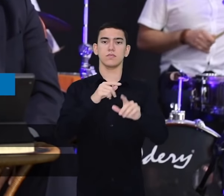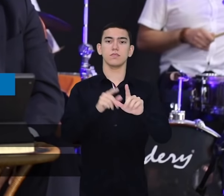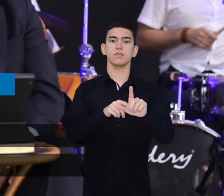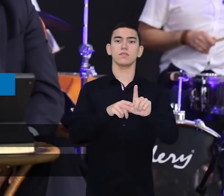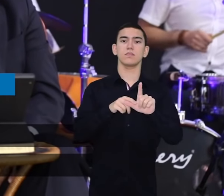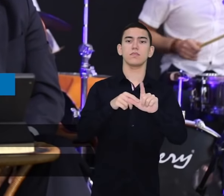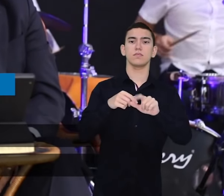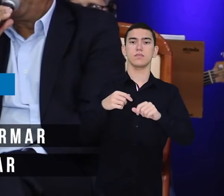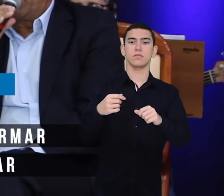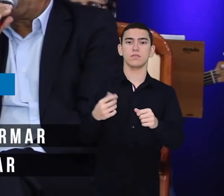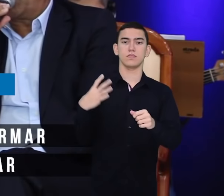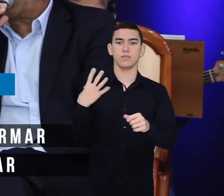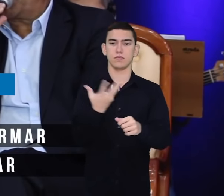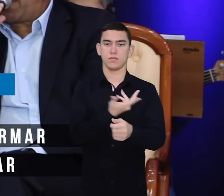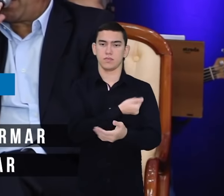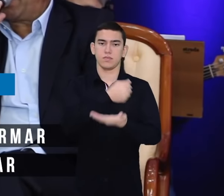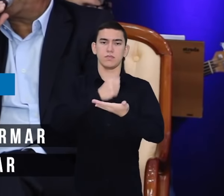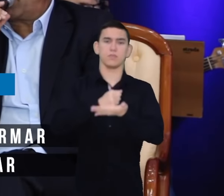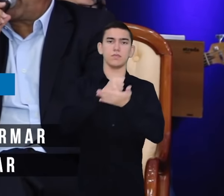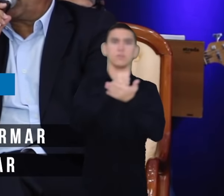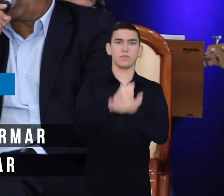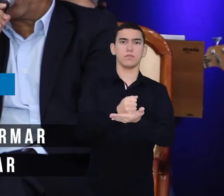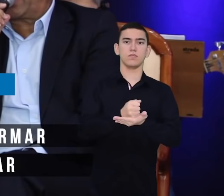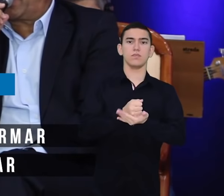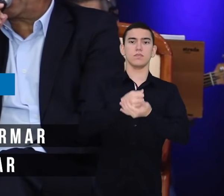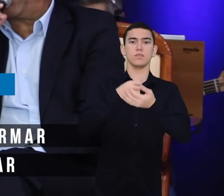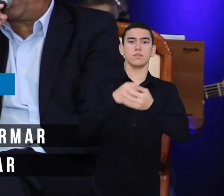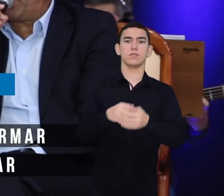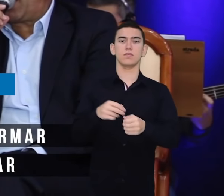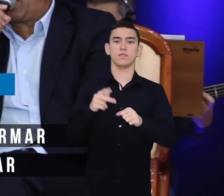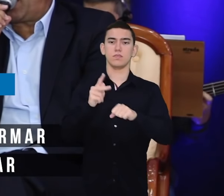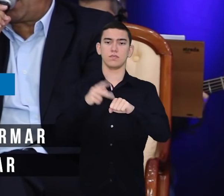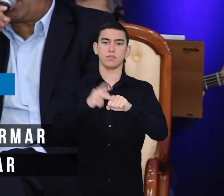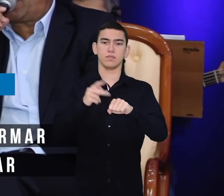testificará. Os nossos pés, Salvador, queiras